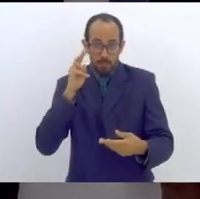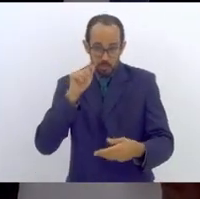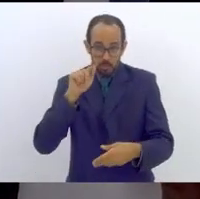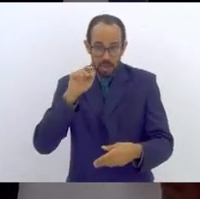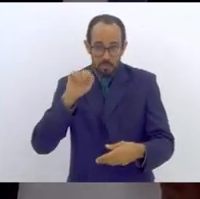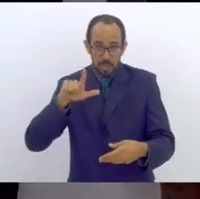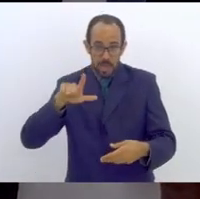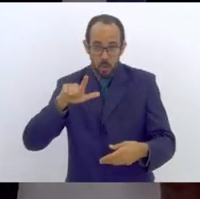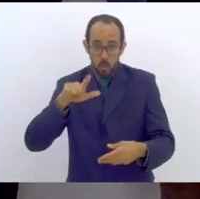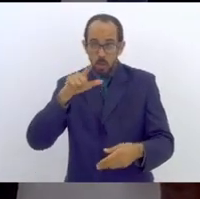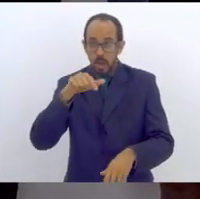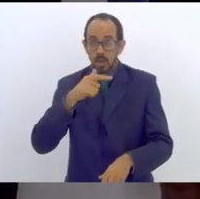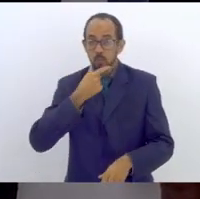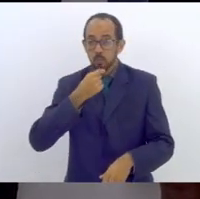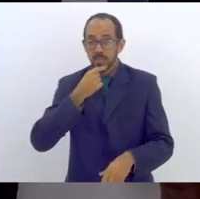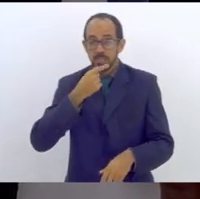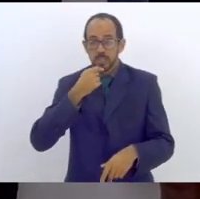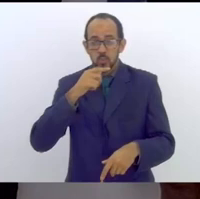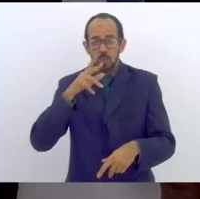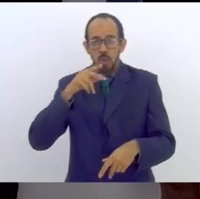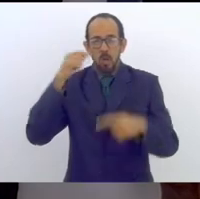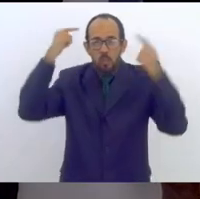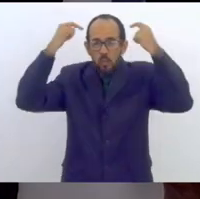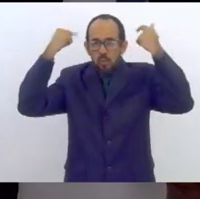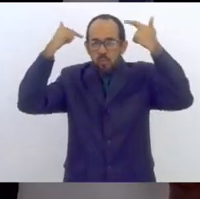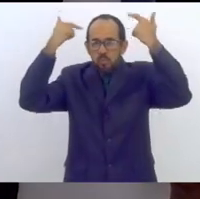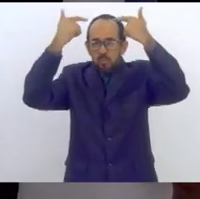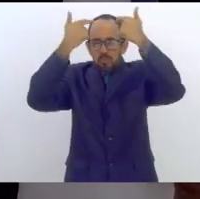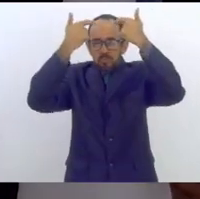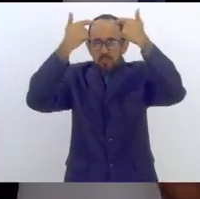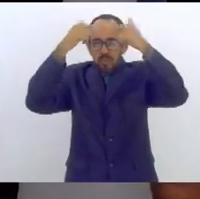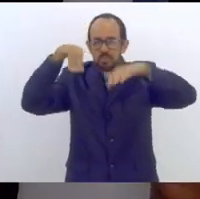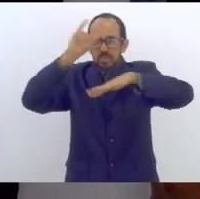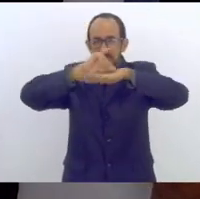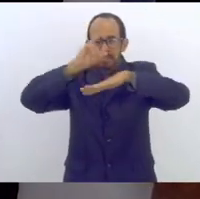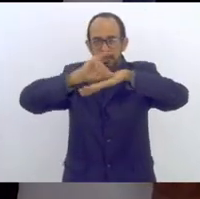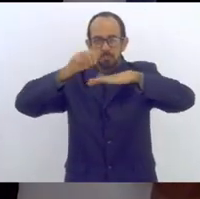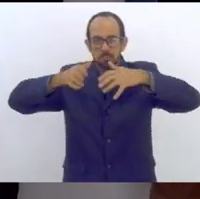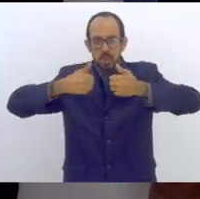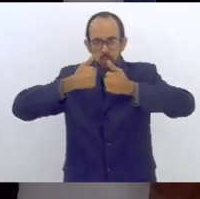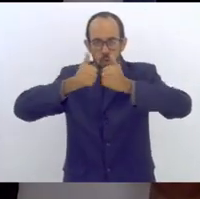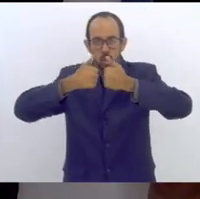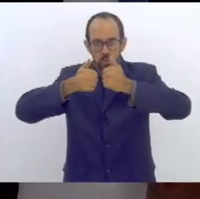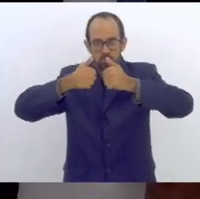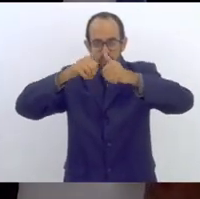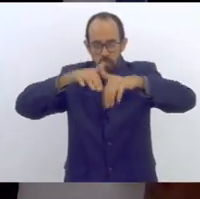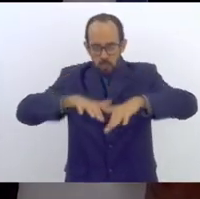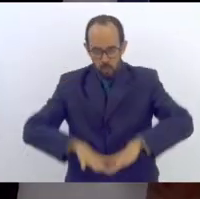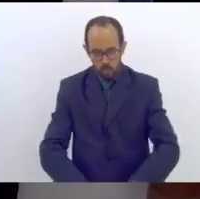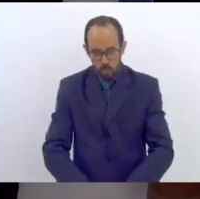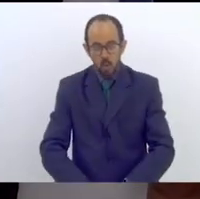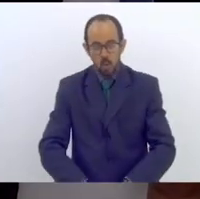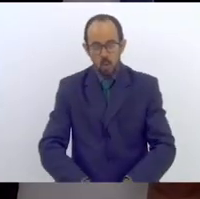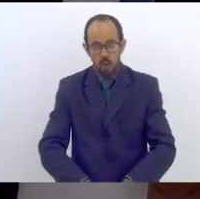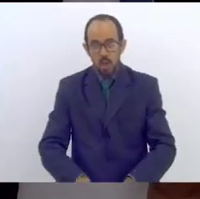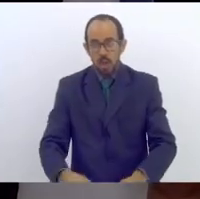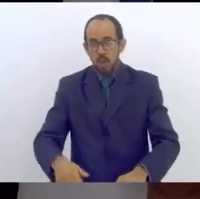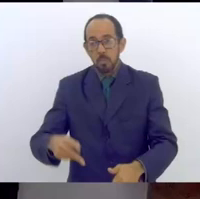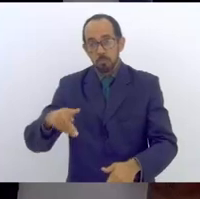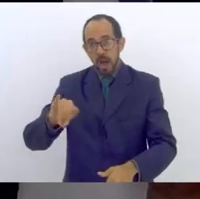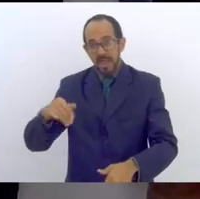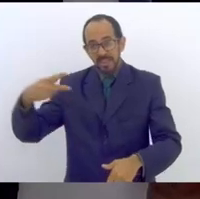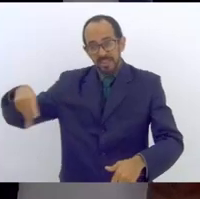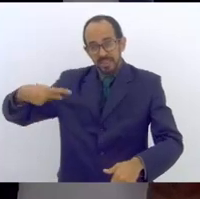Gabriel era aquele garoto com cabelo tipo anjinho que andou por cima do ônibus que naufragou no Rio e o pai dele nos implorou para